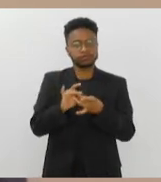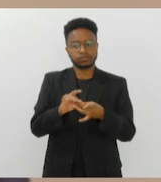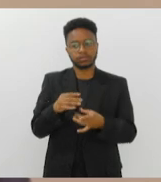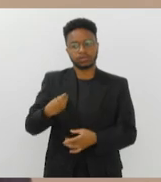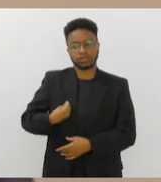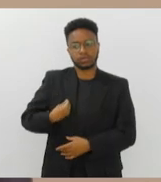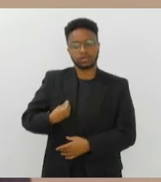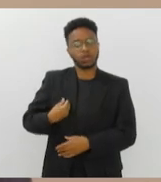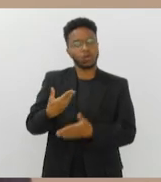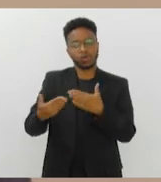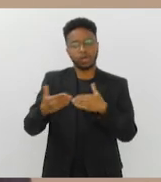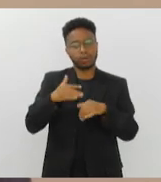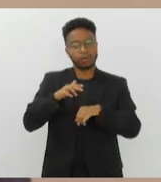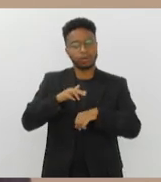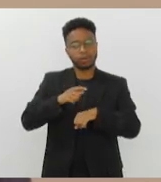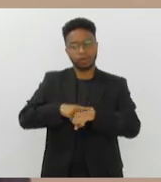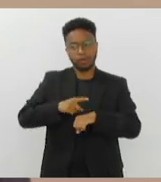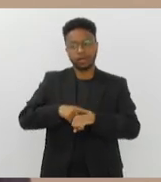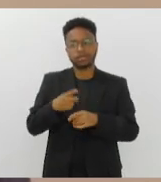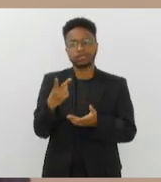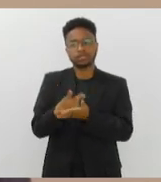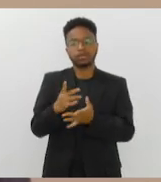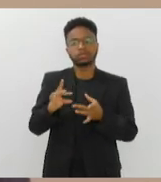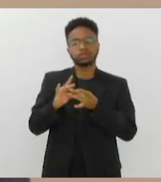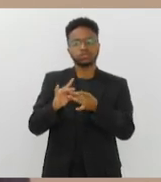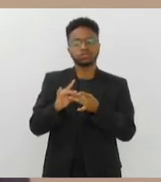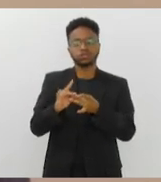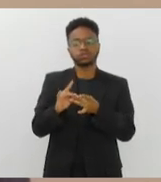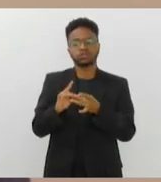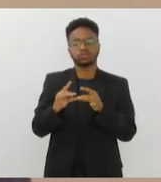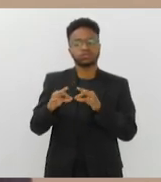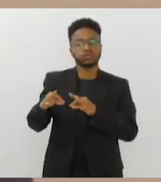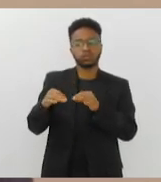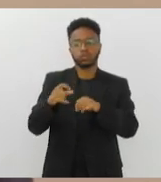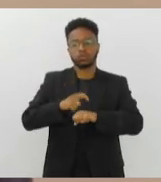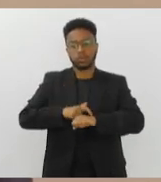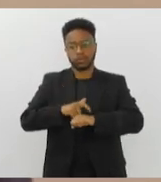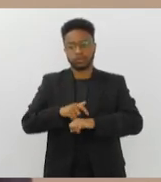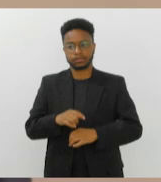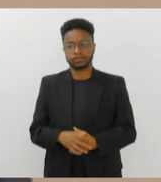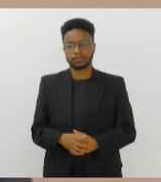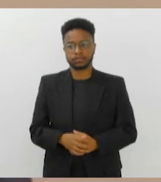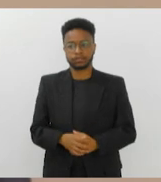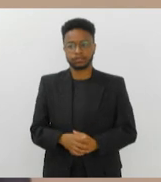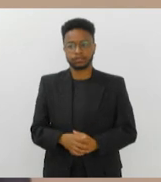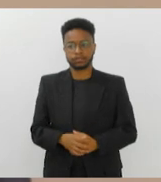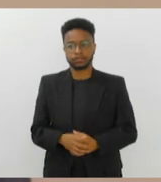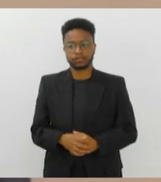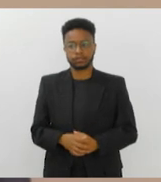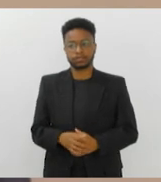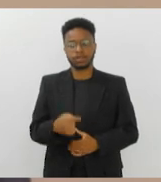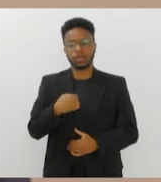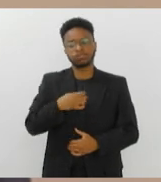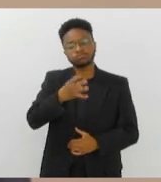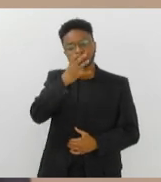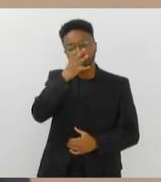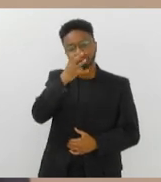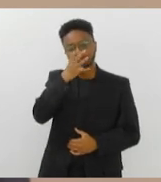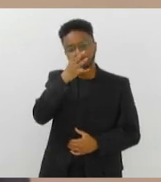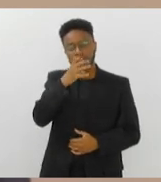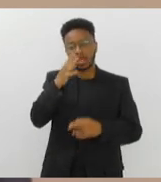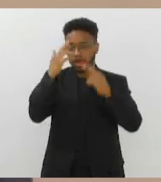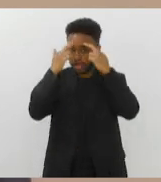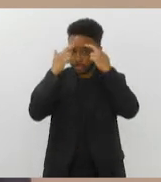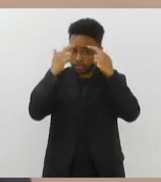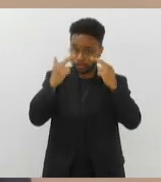horas, uma pessoa que sempre está comigo em todos os momentos, que eu tenho muita admiração,